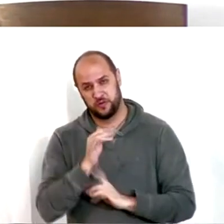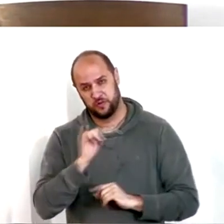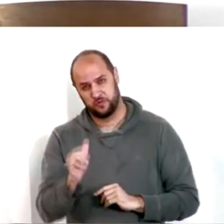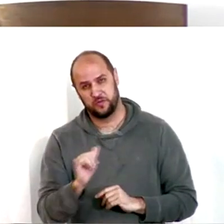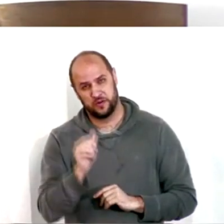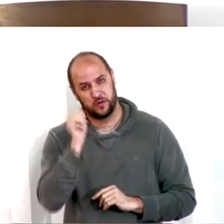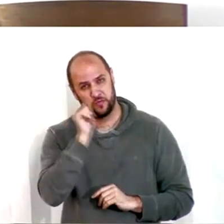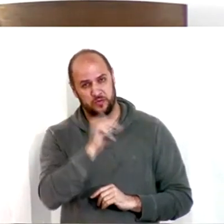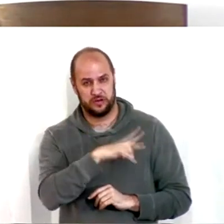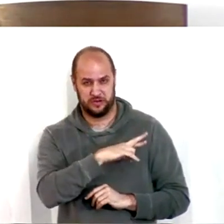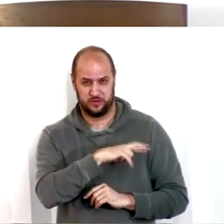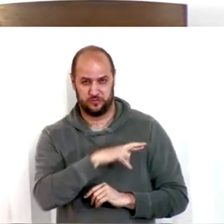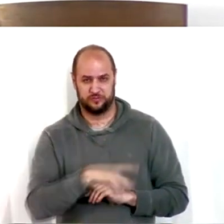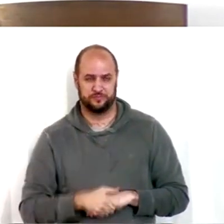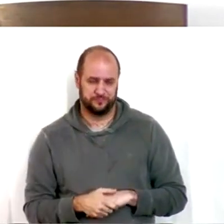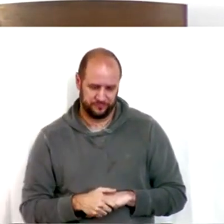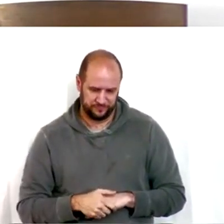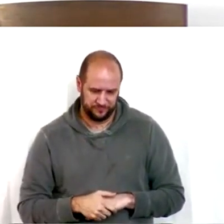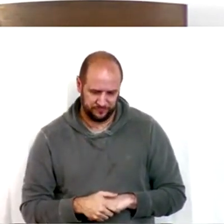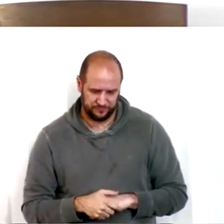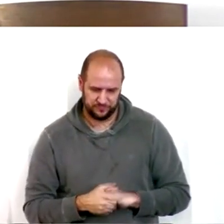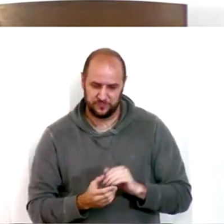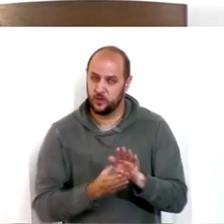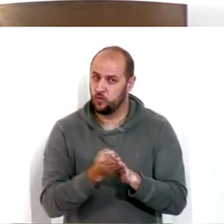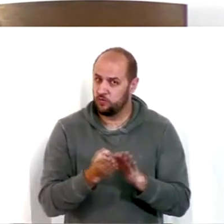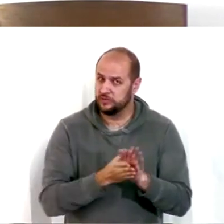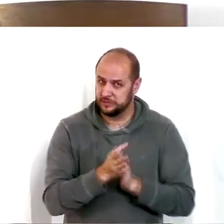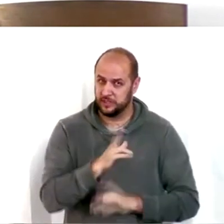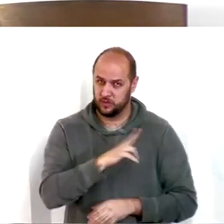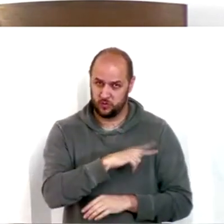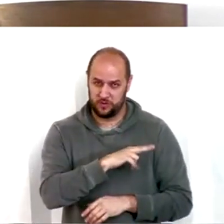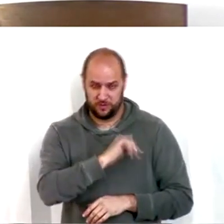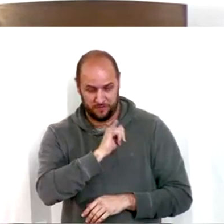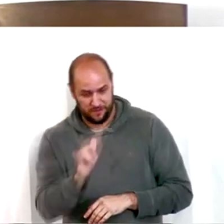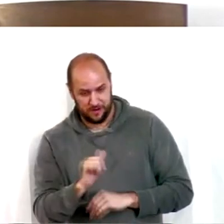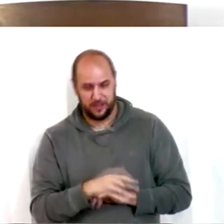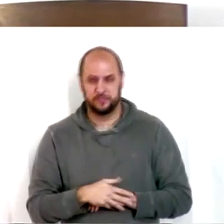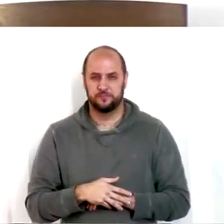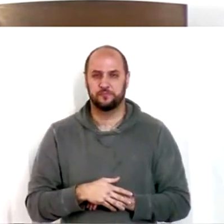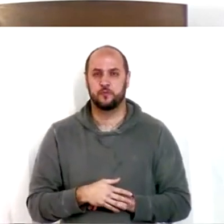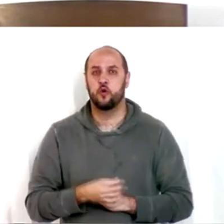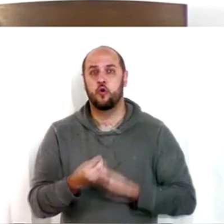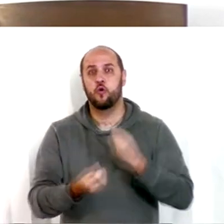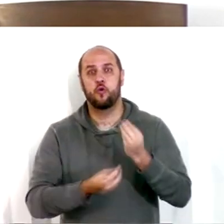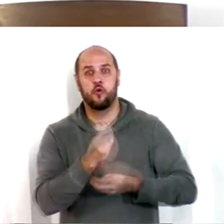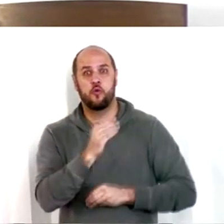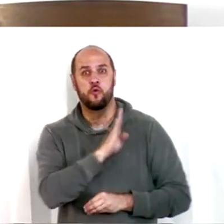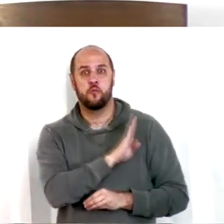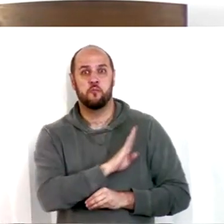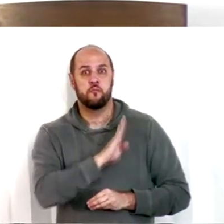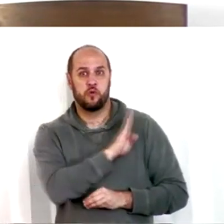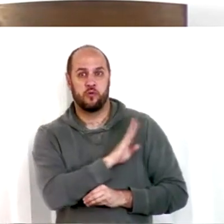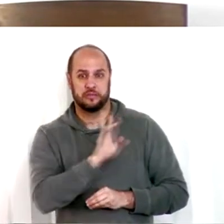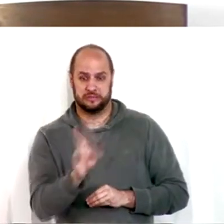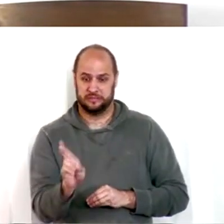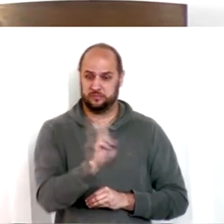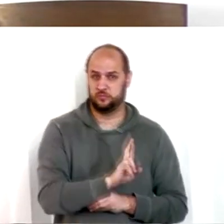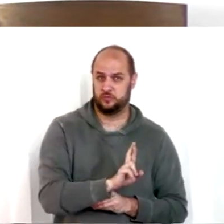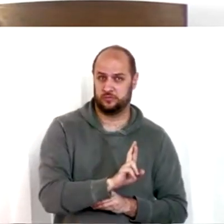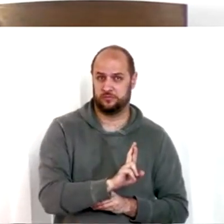a Ruth. O conselho de Noemi a Ruth, a reação de Boaz e